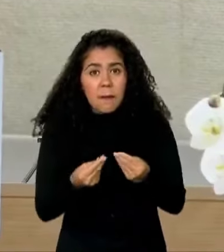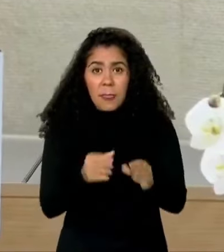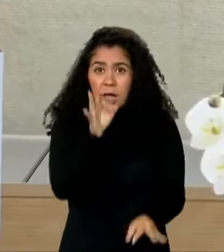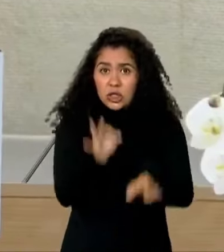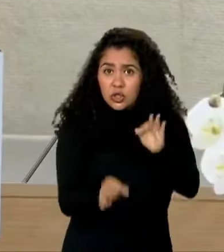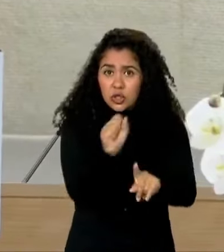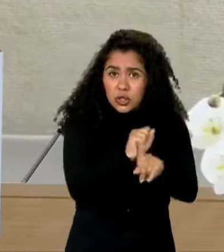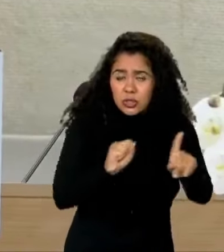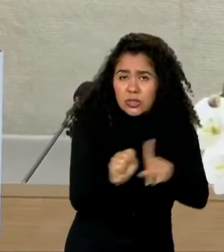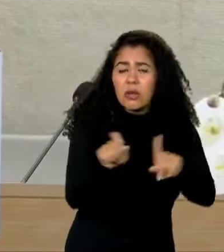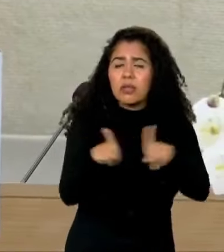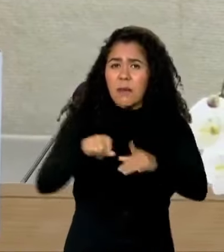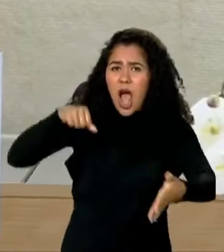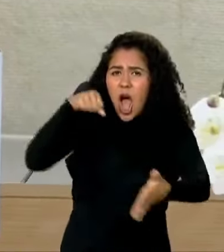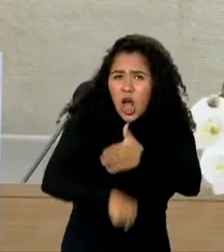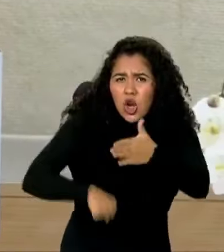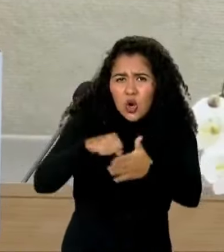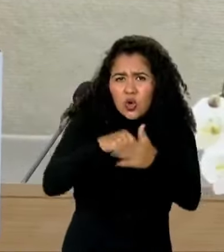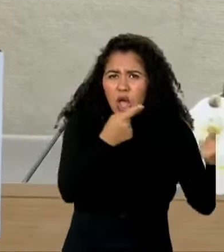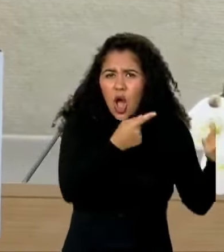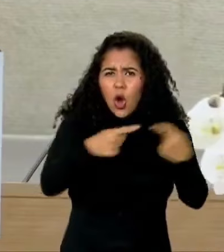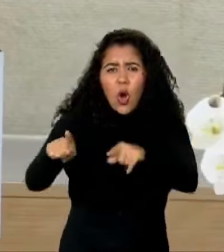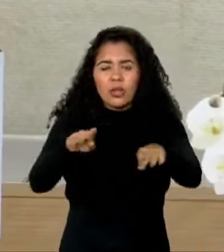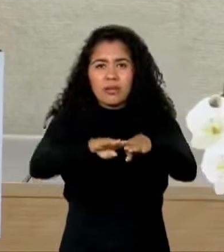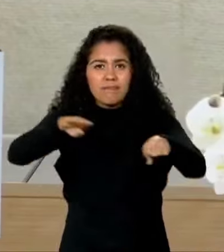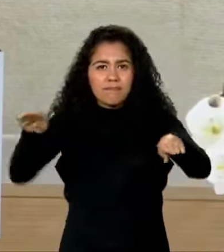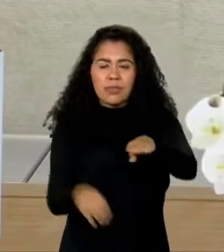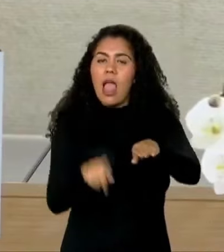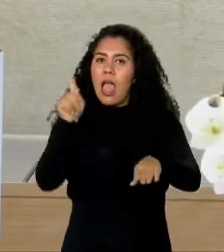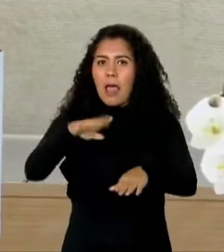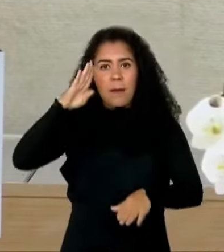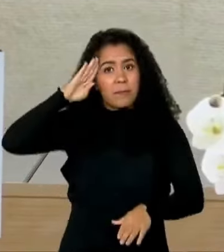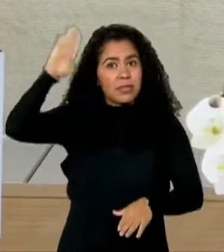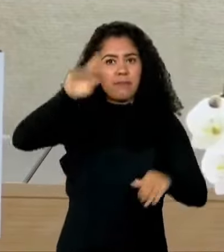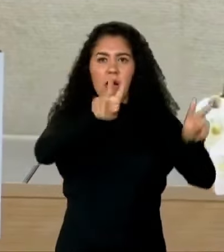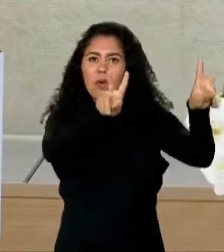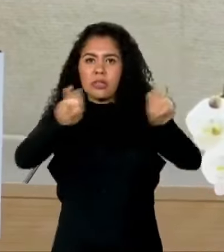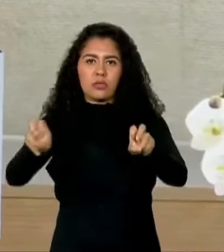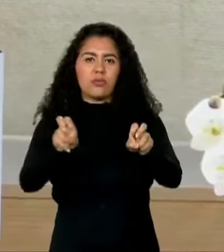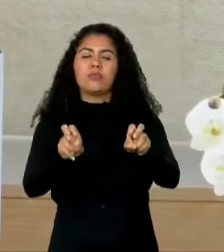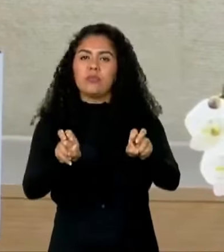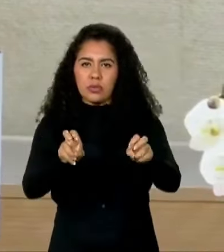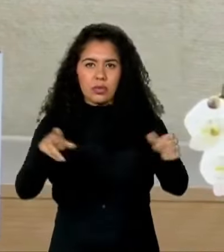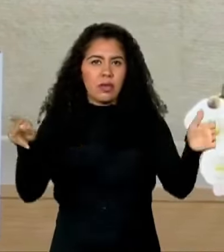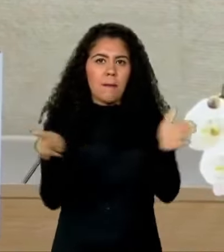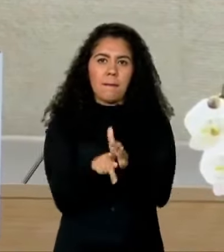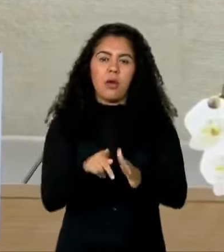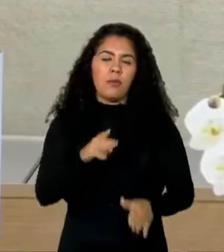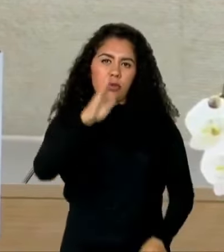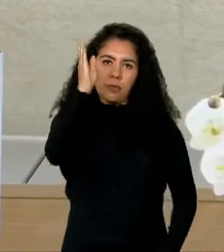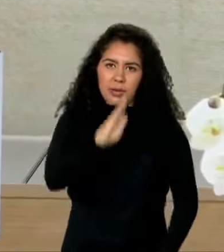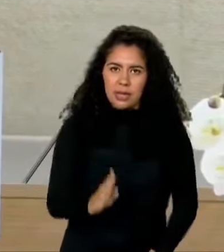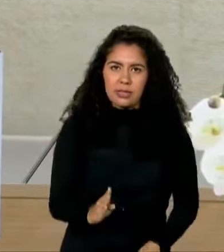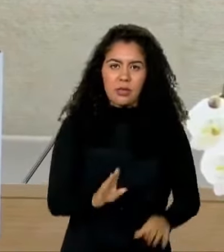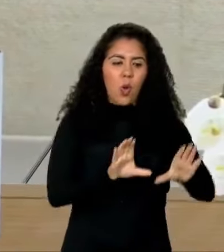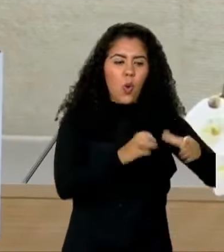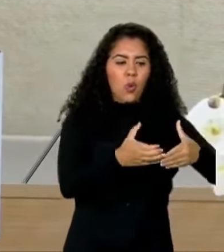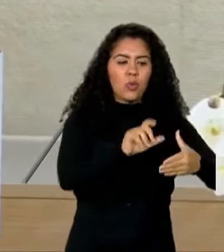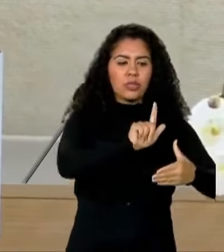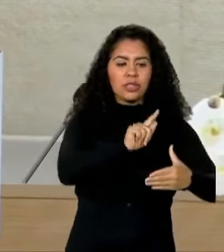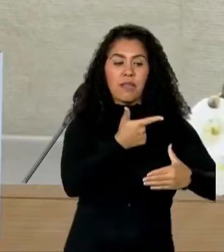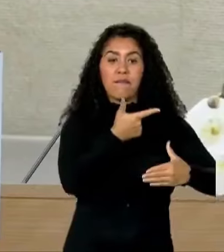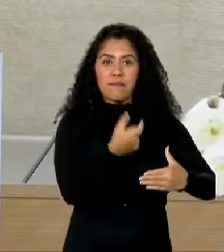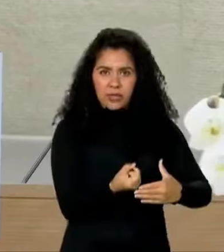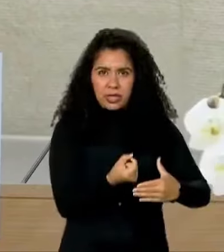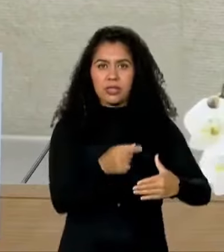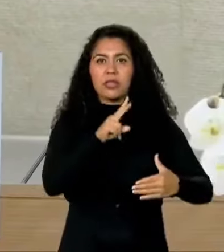global. O presidente também deve abordar assuntos como economia digital e inteligência artificial. Além do discurso,